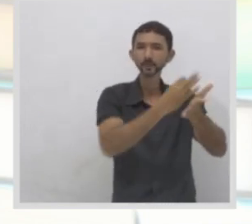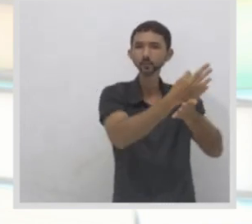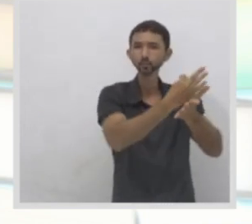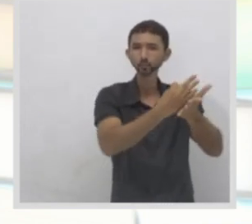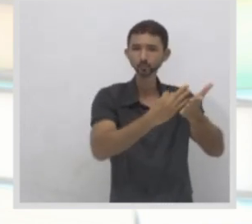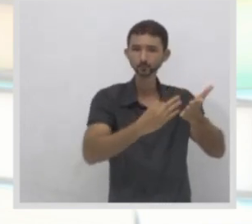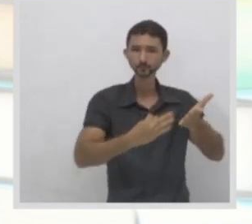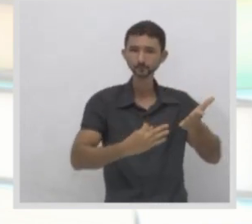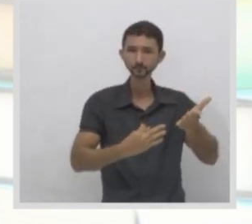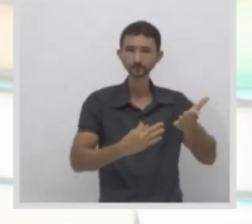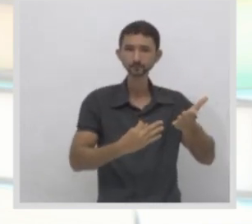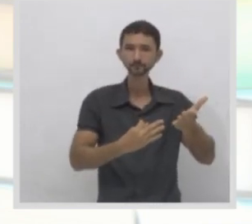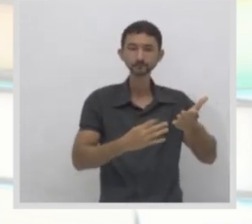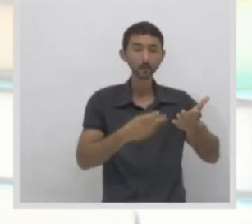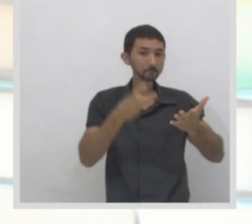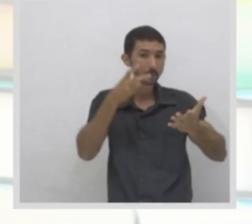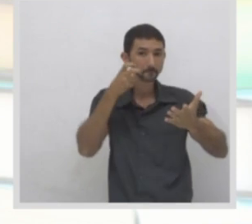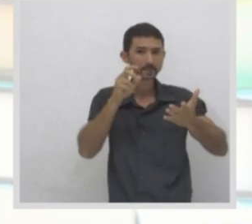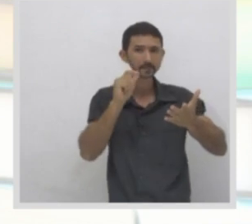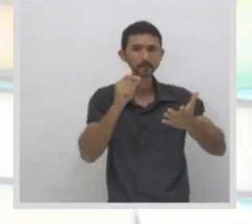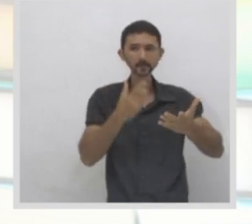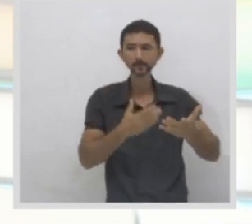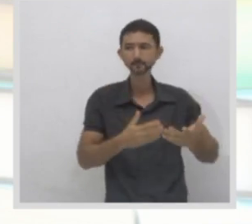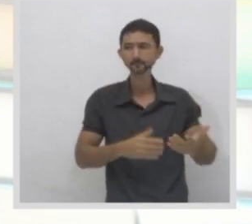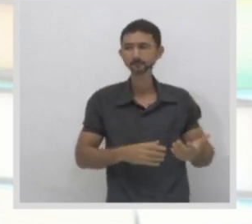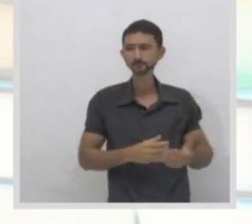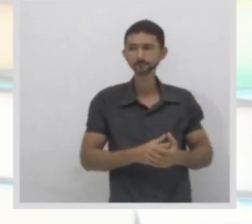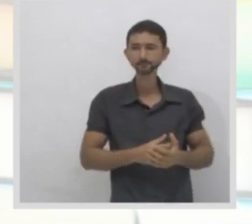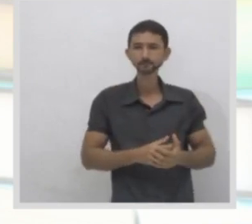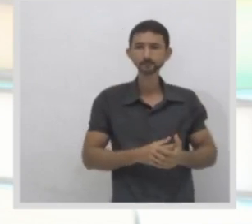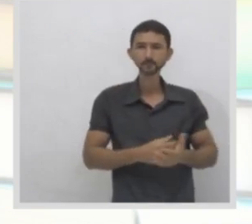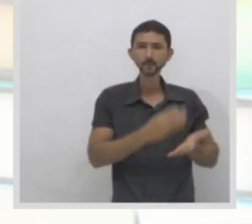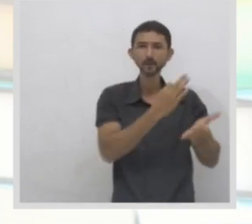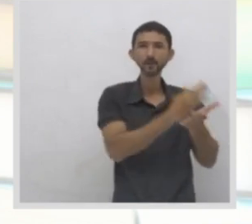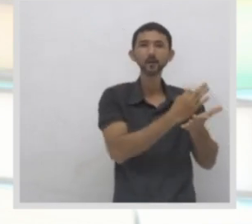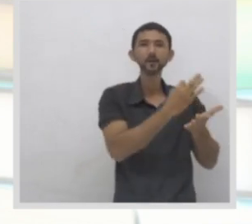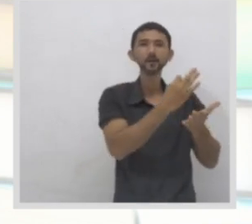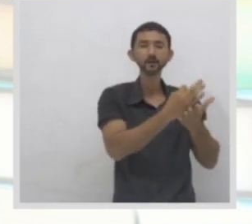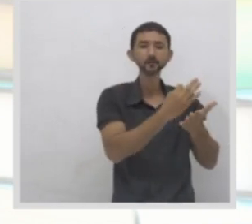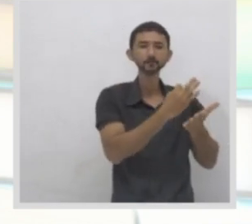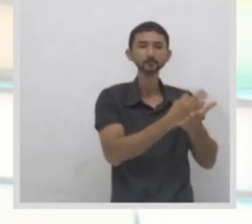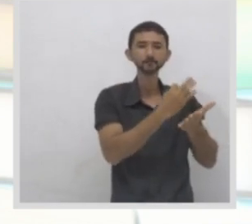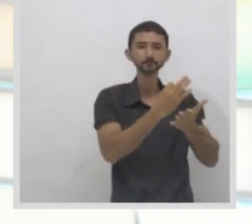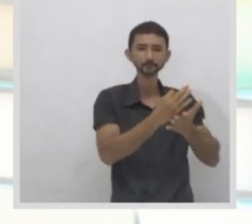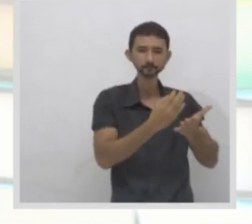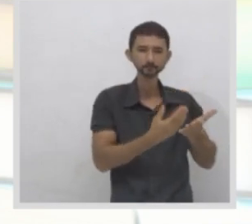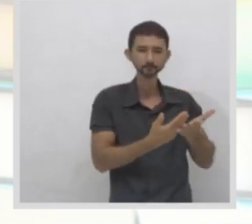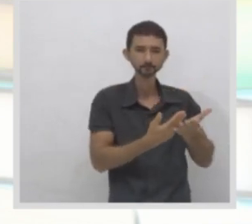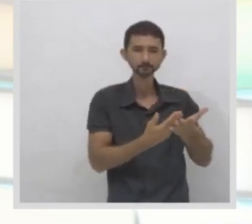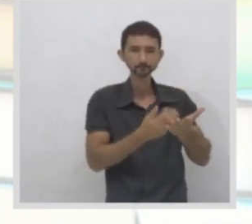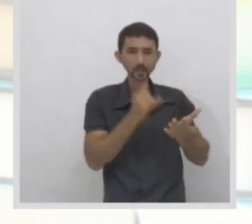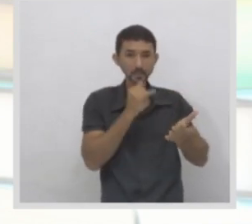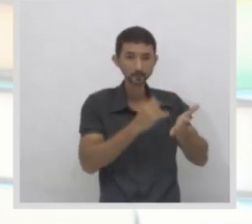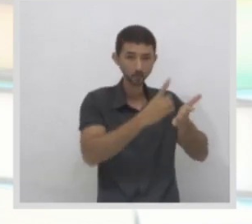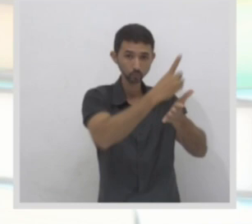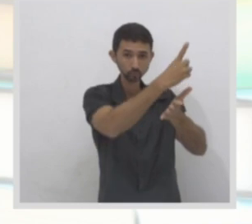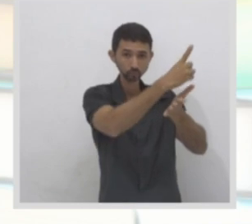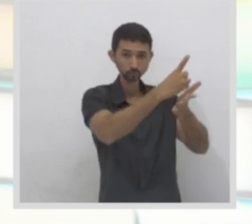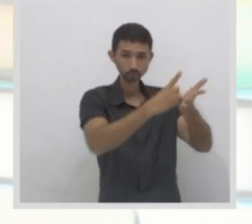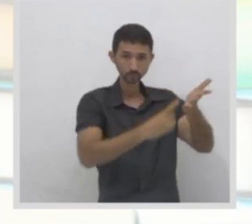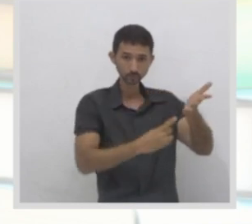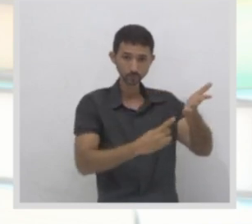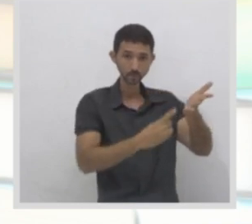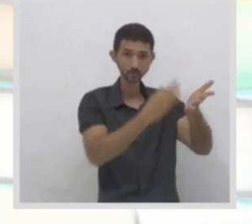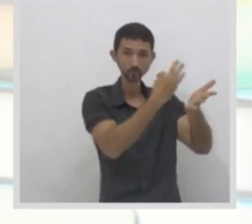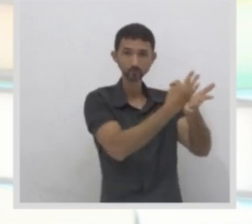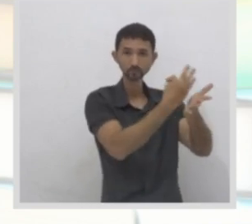interessante nós percebemos o seguinte, que as principais metrópoles, as duas principais metrópoles nesse período, né, final do século